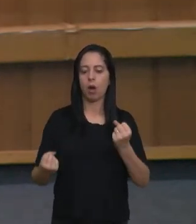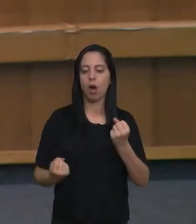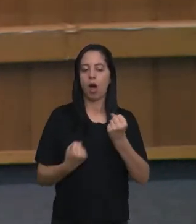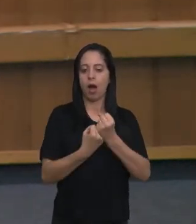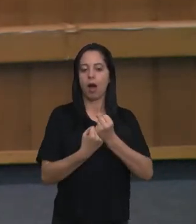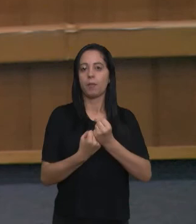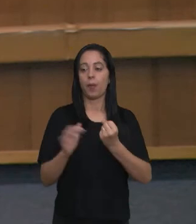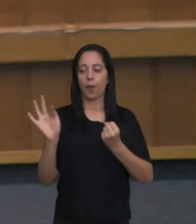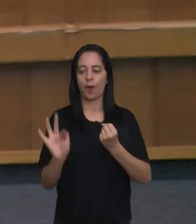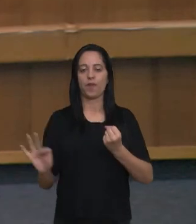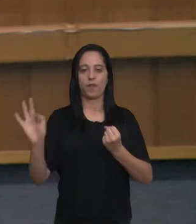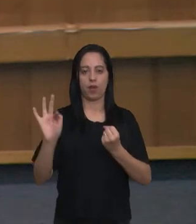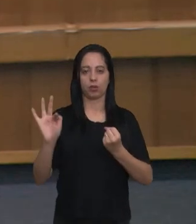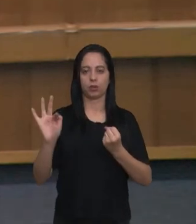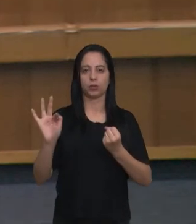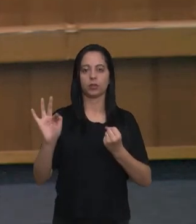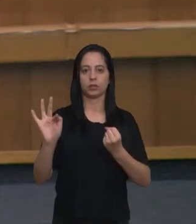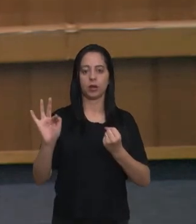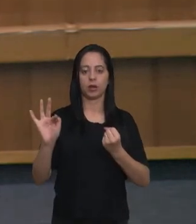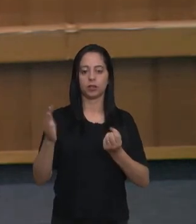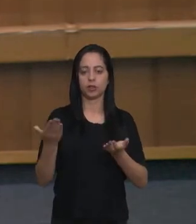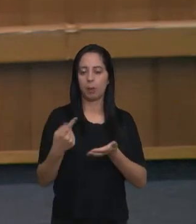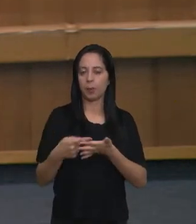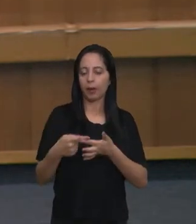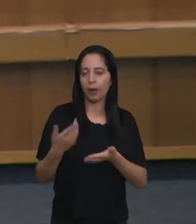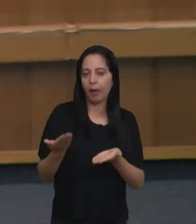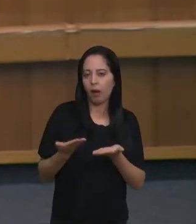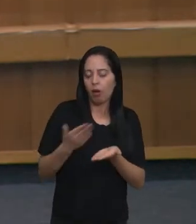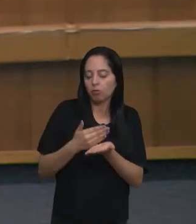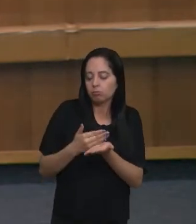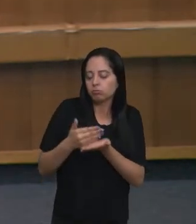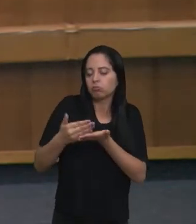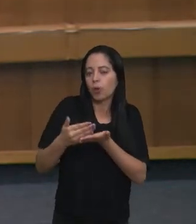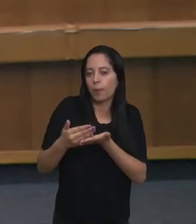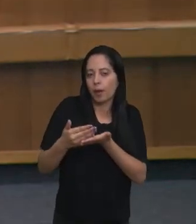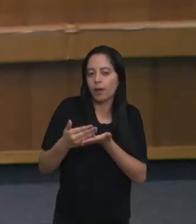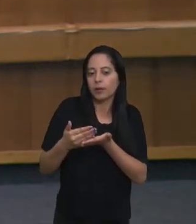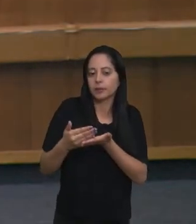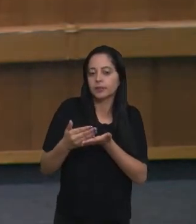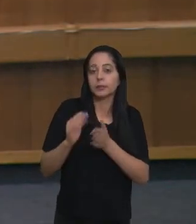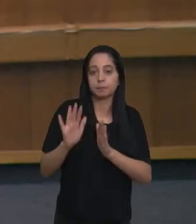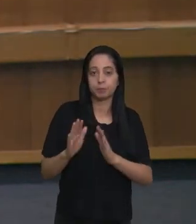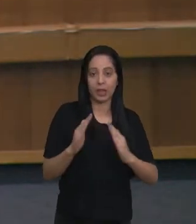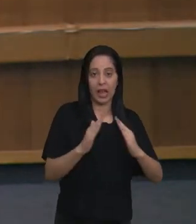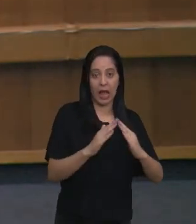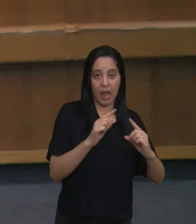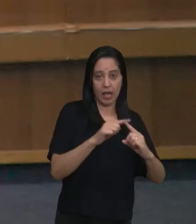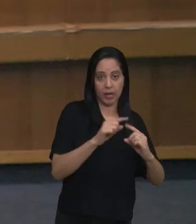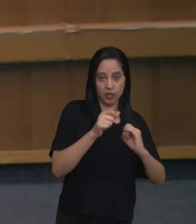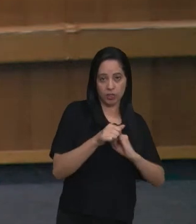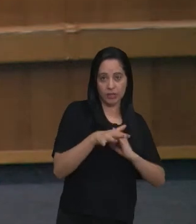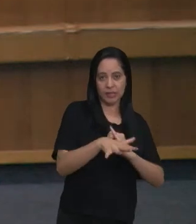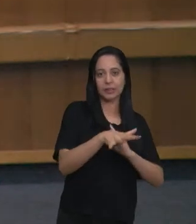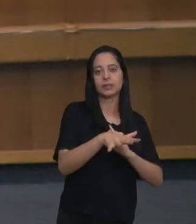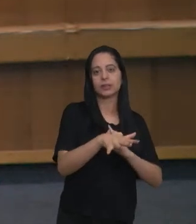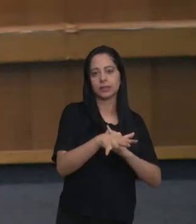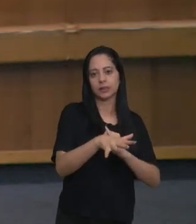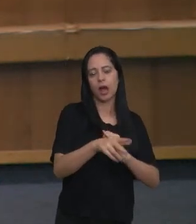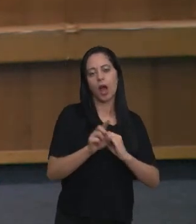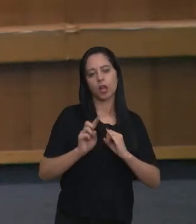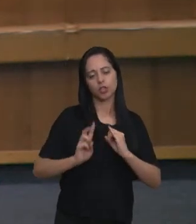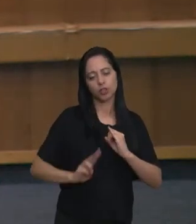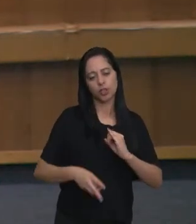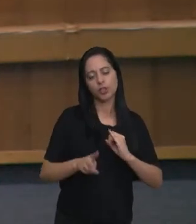à faculdade que está começando seus trabalhos na cidade. A Igreja da Cidade é mantenedora, né, de um